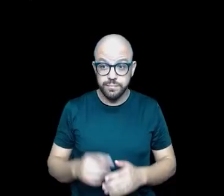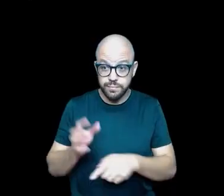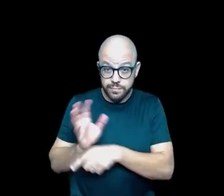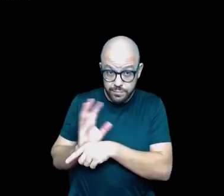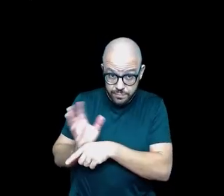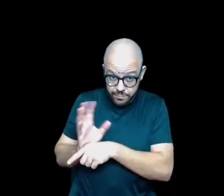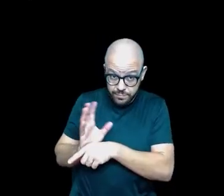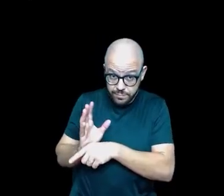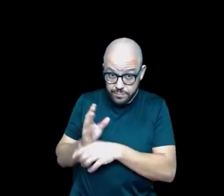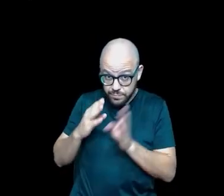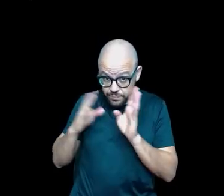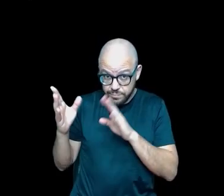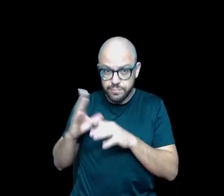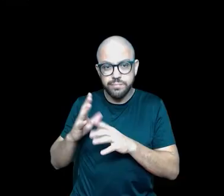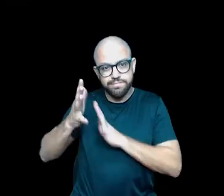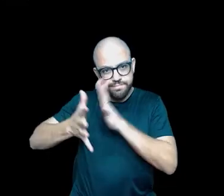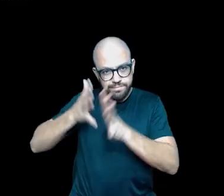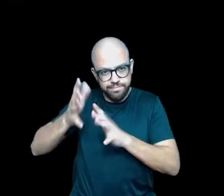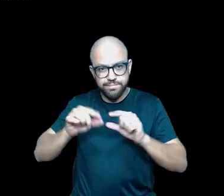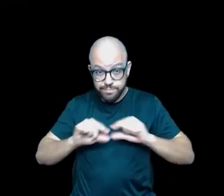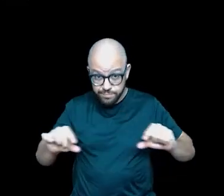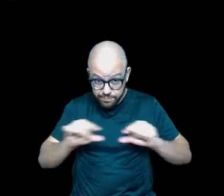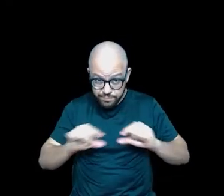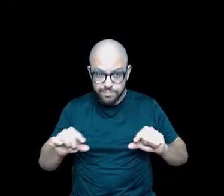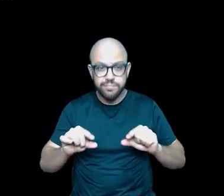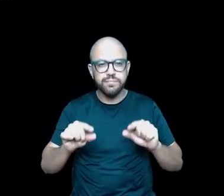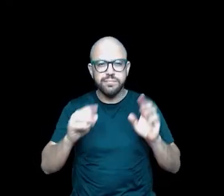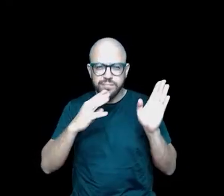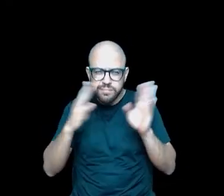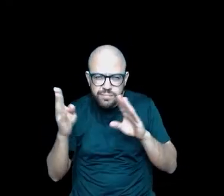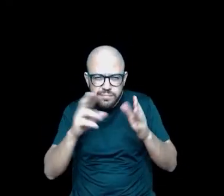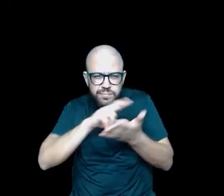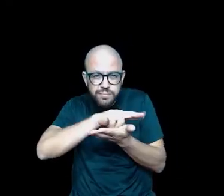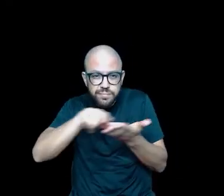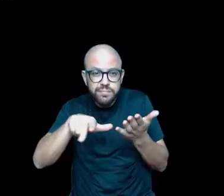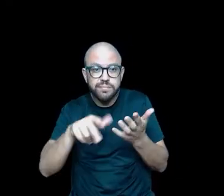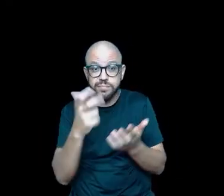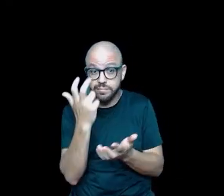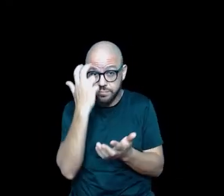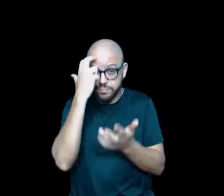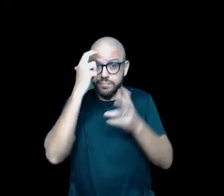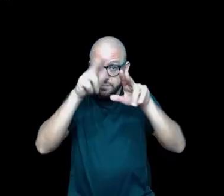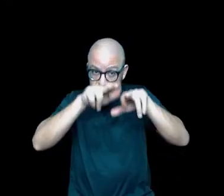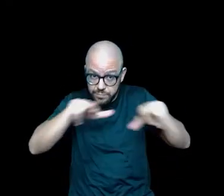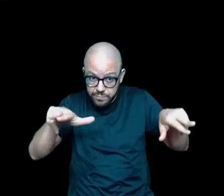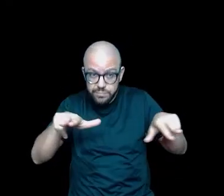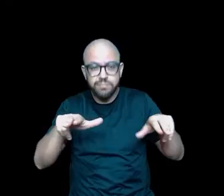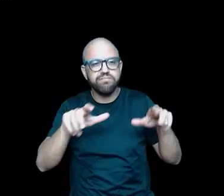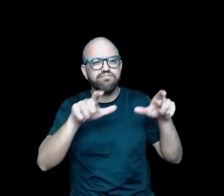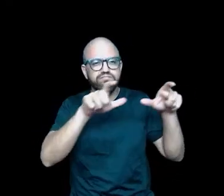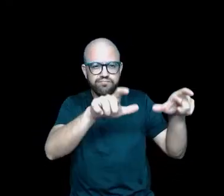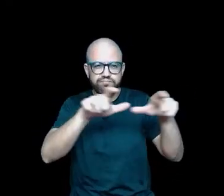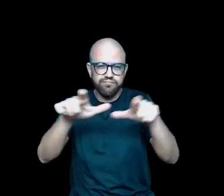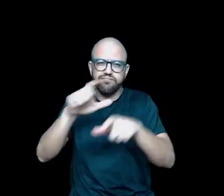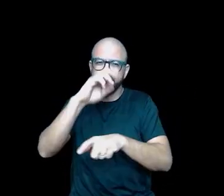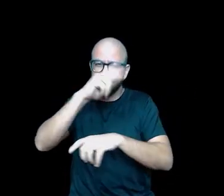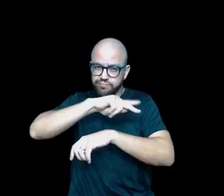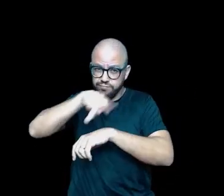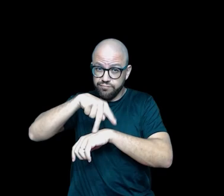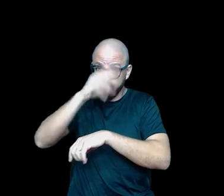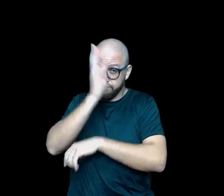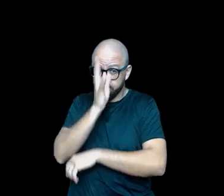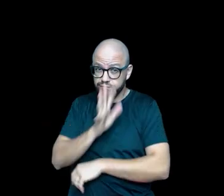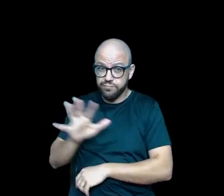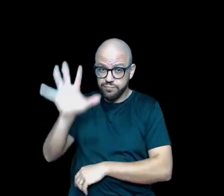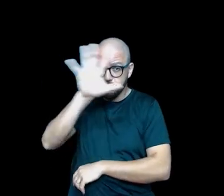O vídeo a seguir possui recursos de legenda e libras. Apresenta cenas dinâmicas que registram diversas manifestações culturais de todas